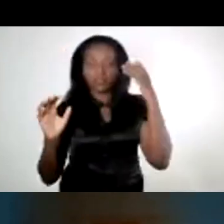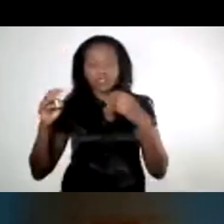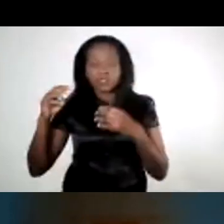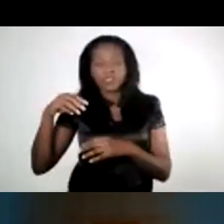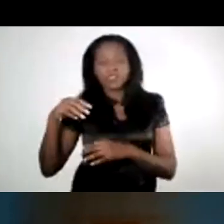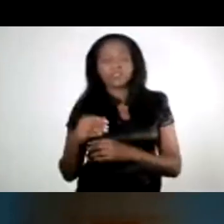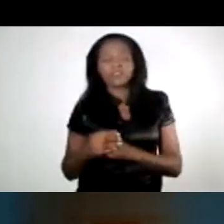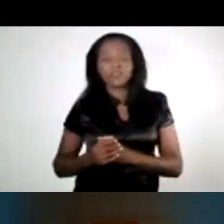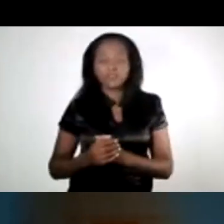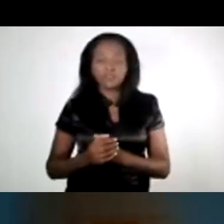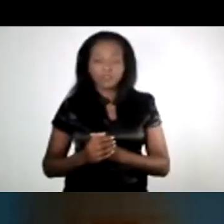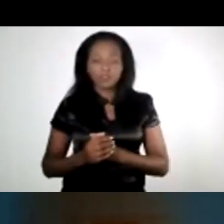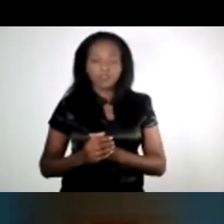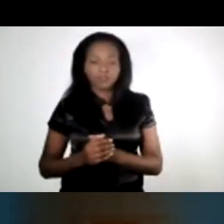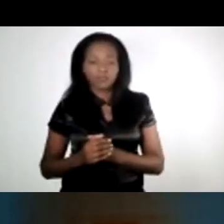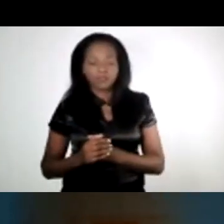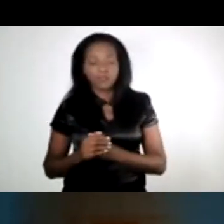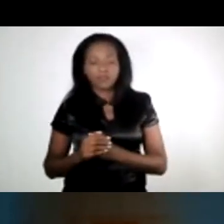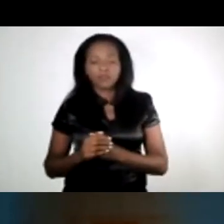Atlântica.